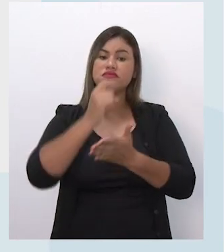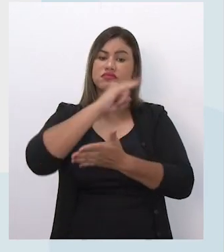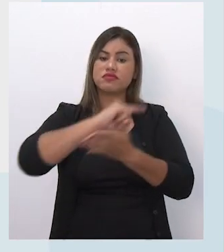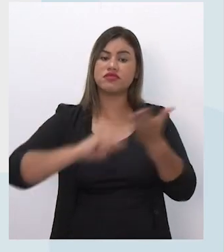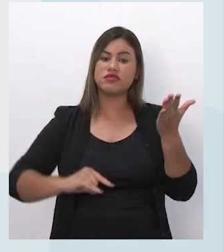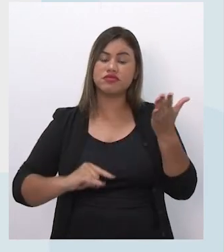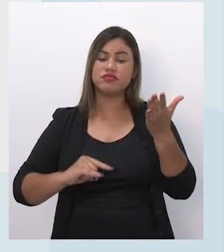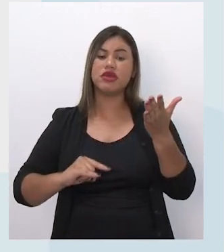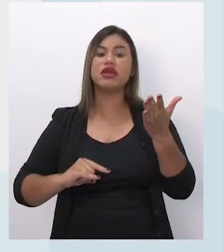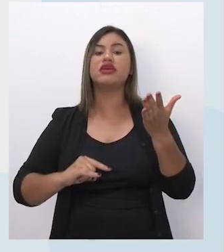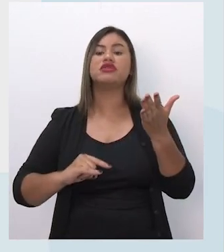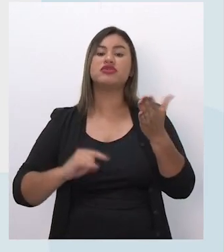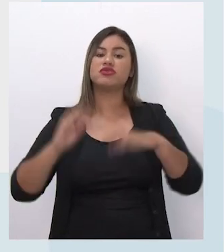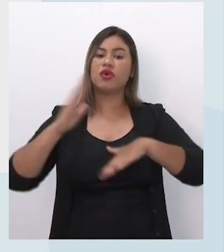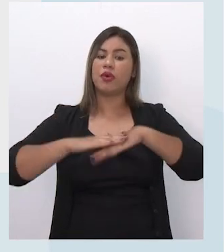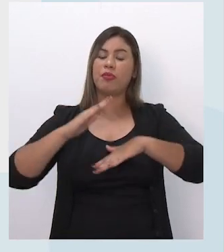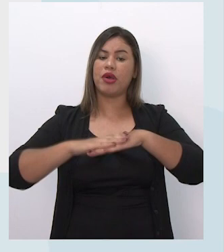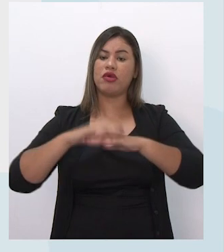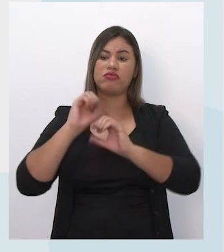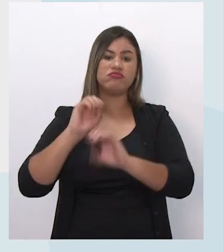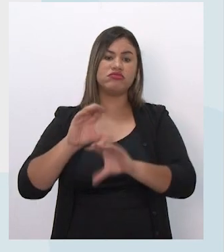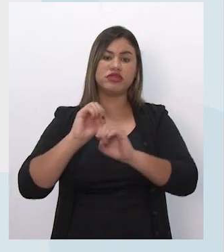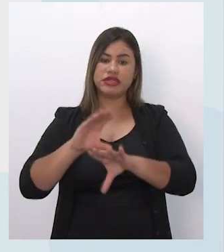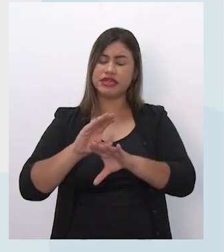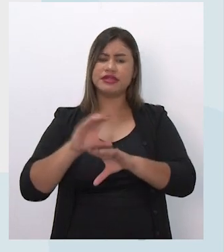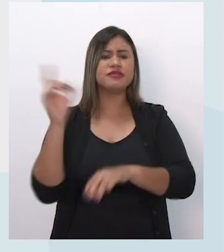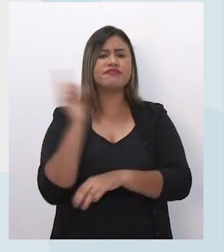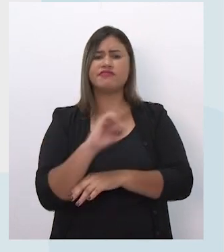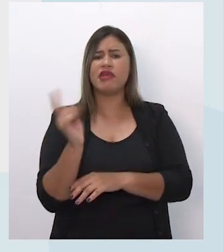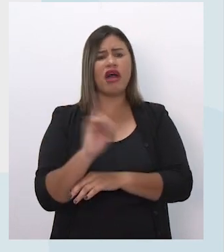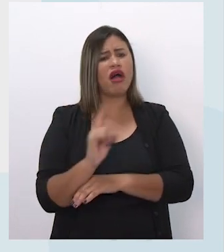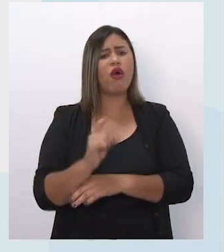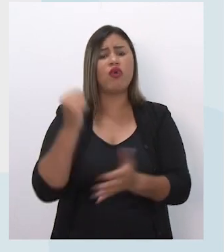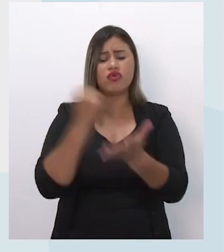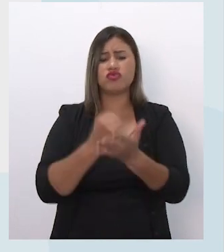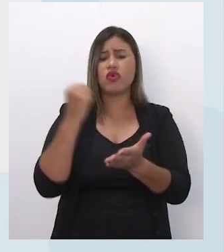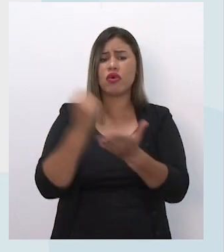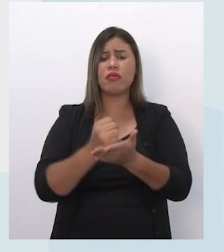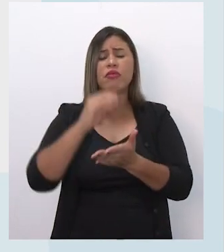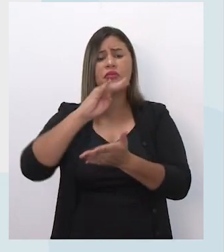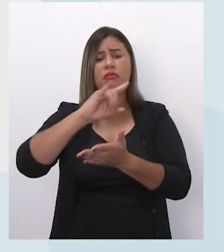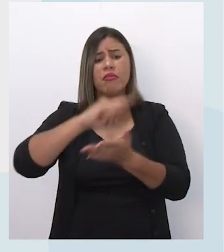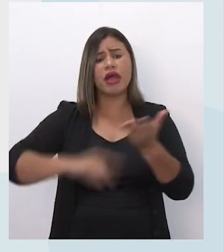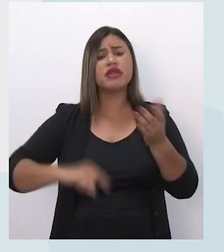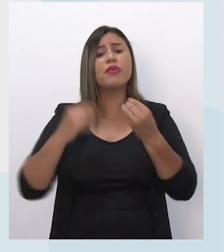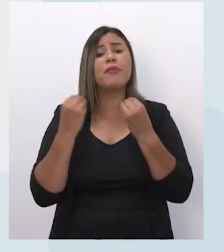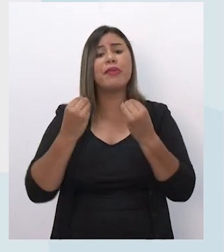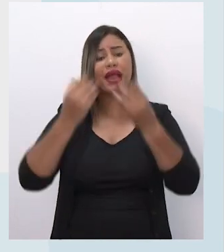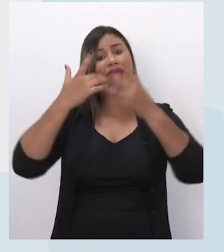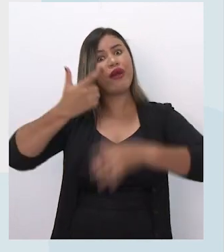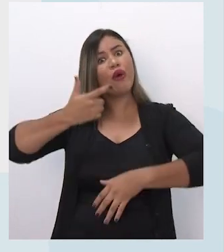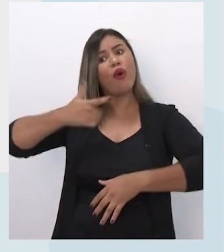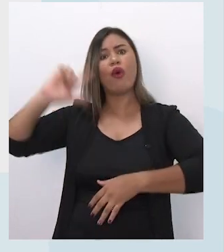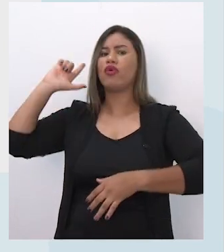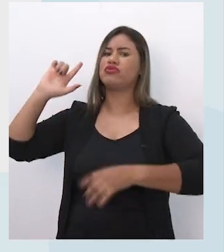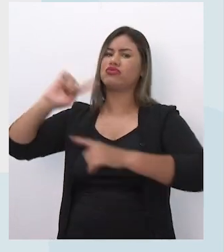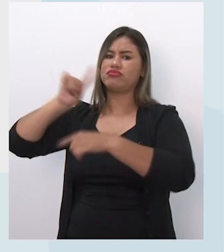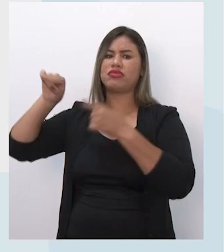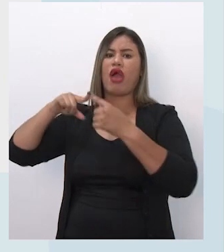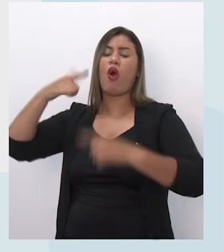produzidos com finalidades didáticas, mas em sala de aula, eu, enquanto professor, eu realizo essa